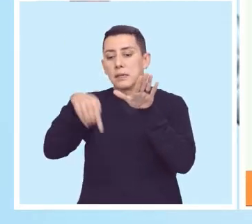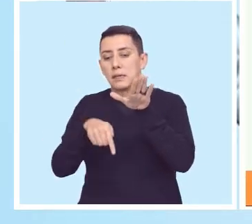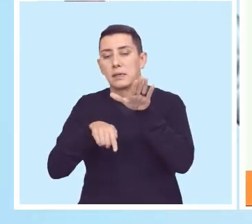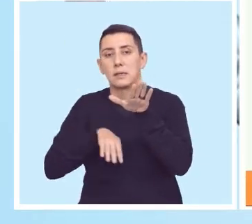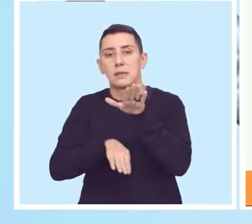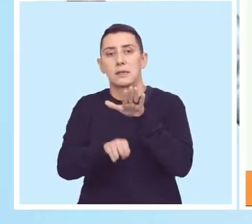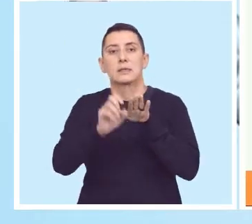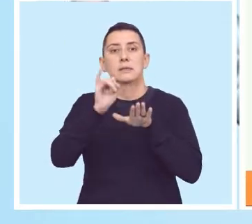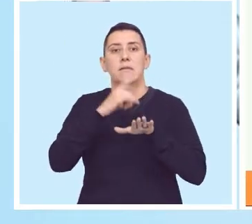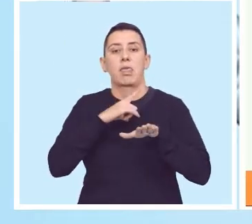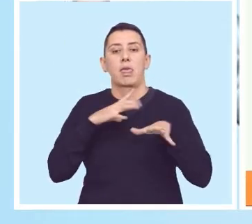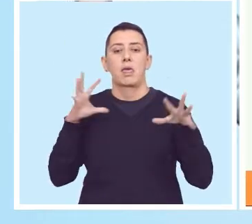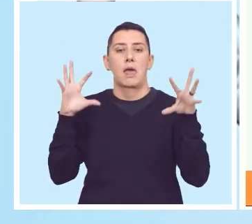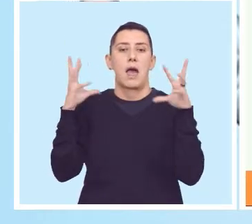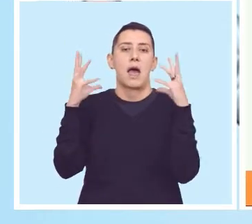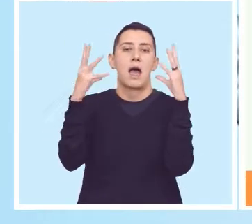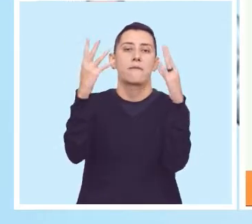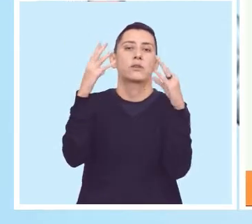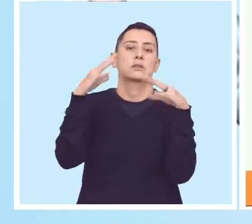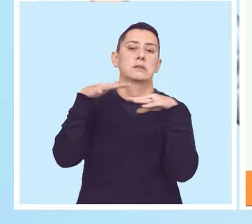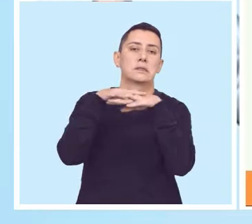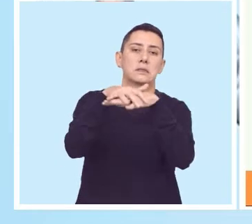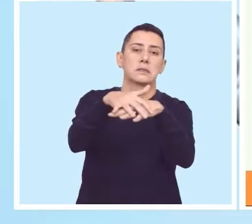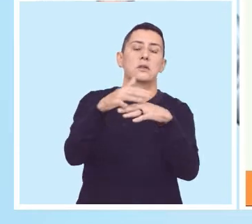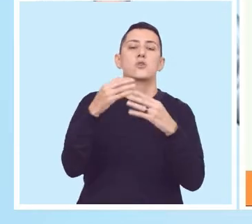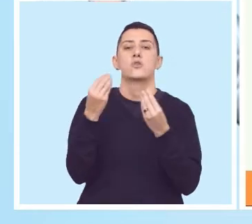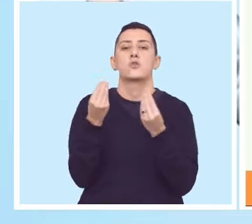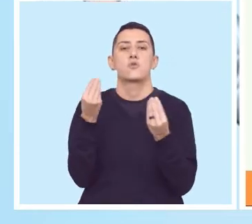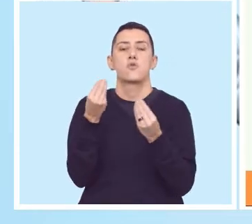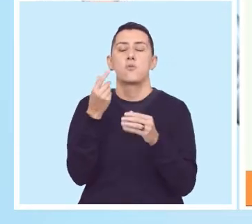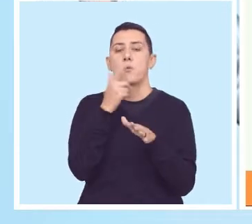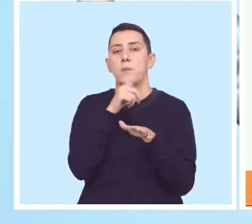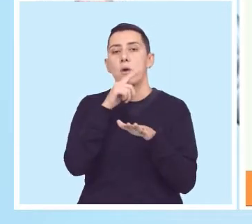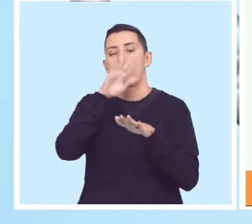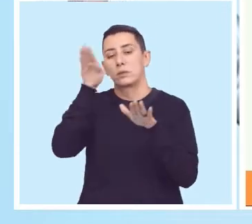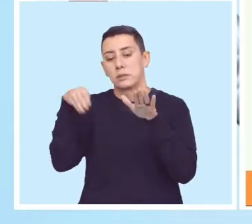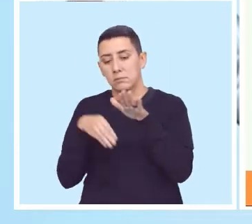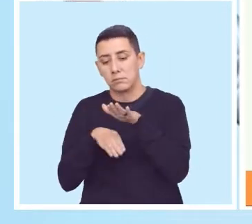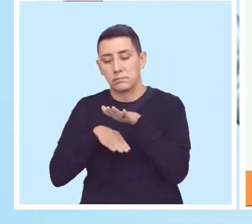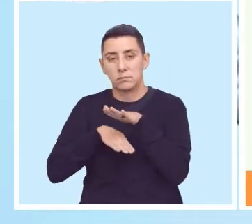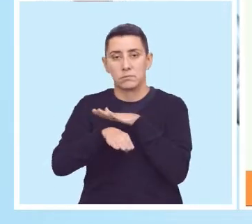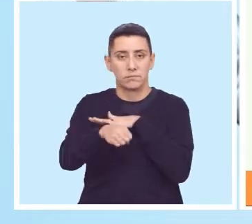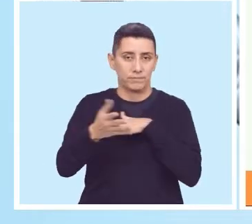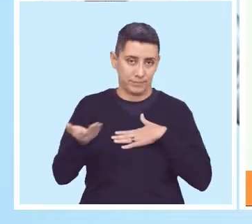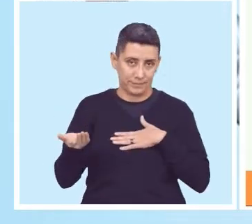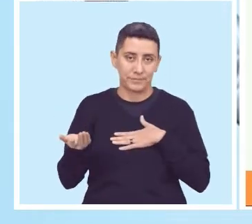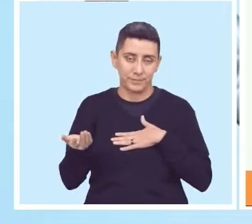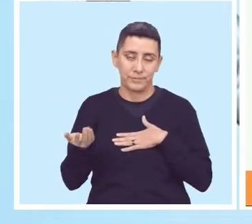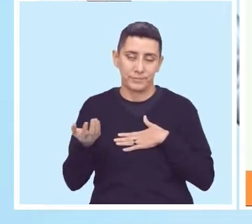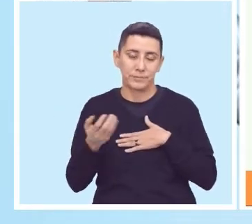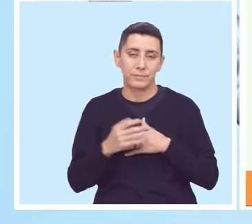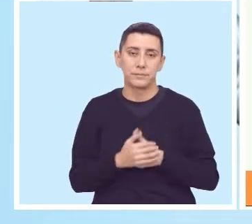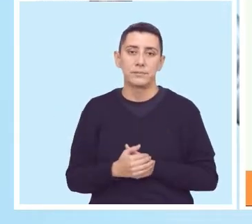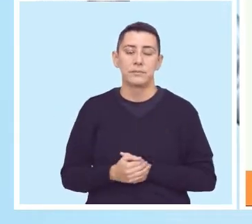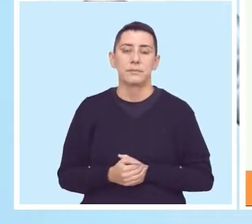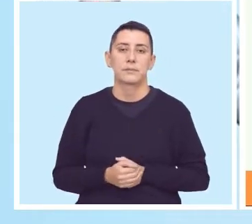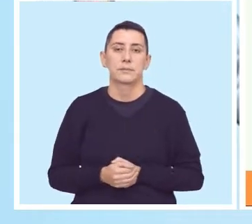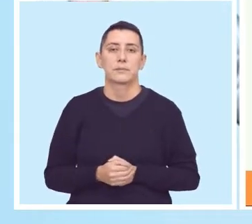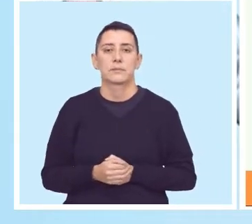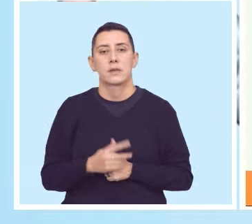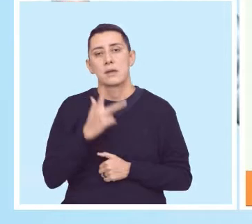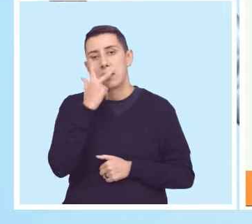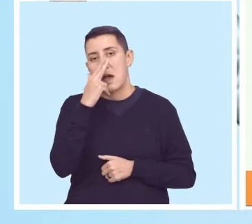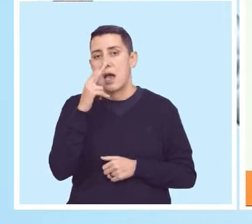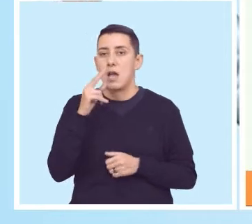a partir de regiões em que eu não conseguia fazer aquele sobrevoo. Então, aqui provavelmente eu ia ter que entrar com uma